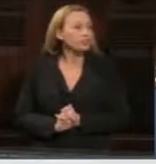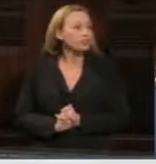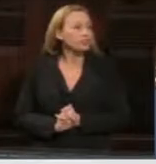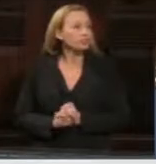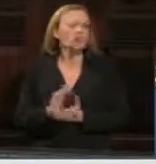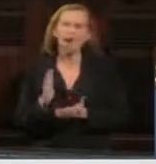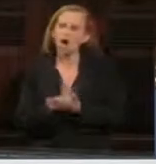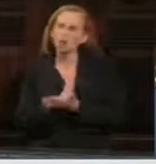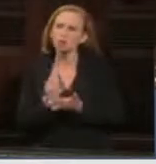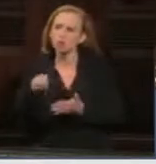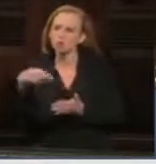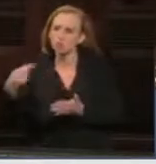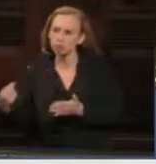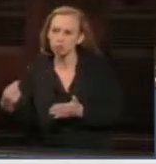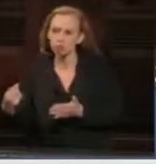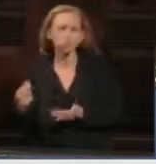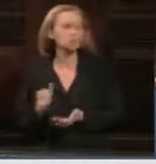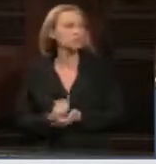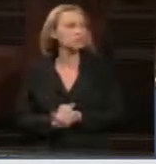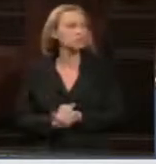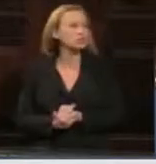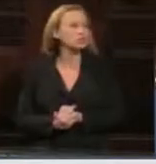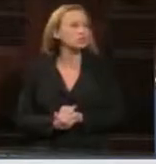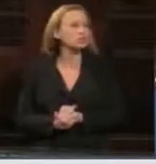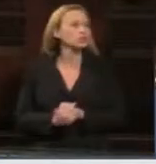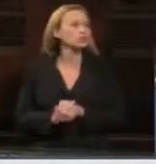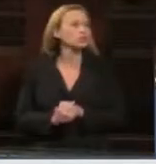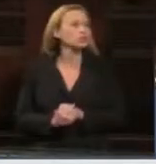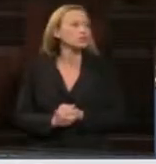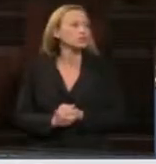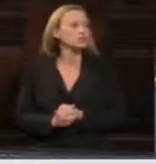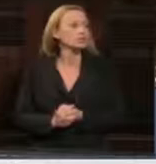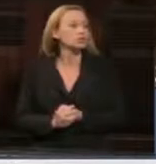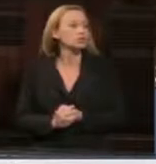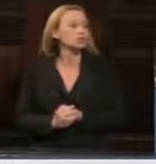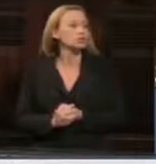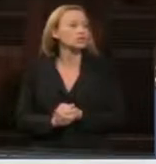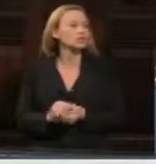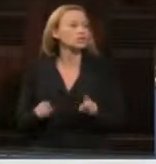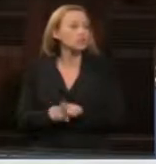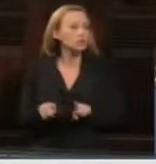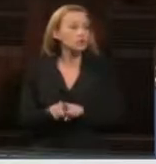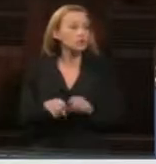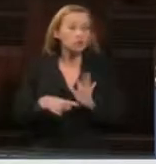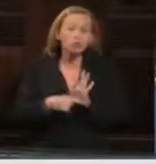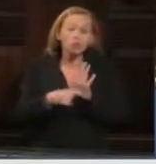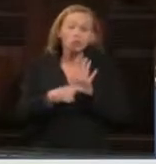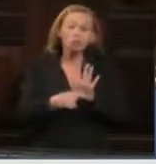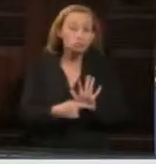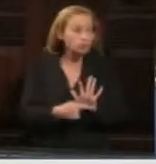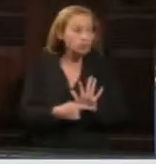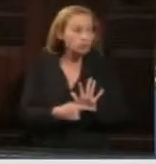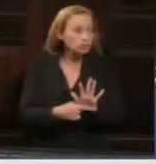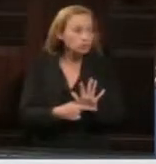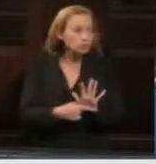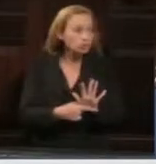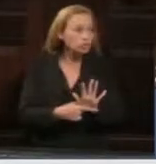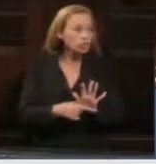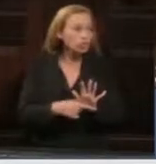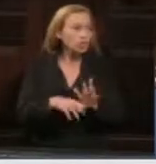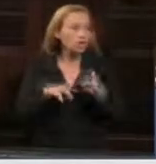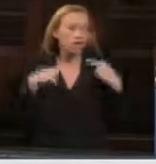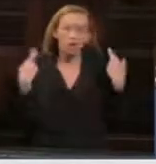instituições isso para não falar das entidades propriamente ditas da sociedade civil que reúnem é que reúne pesquisadores